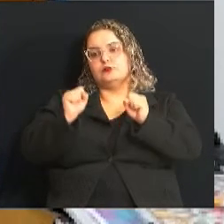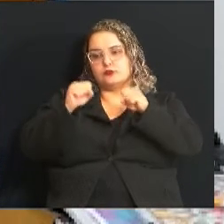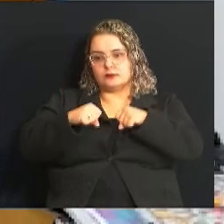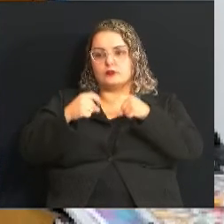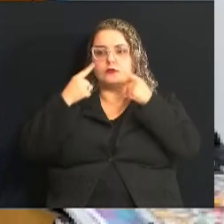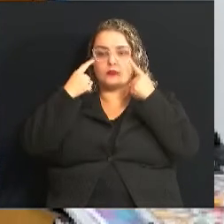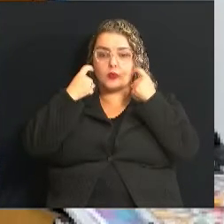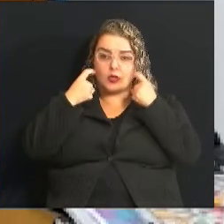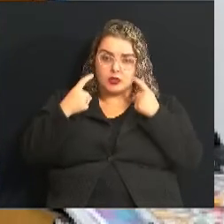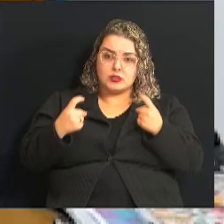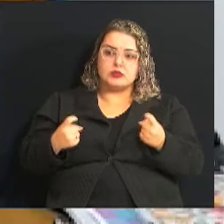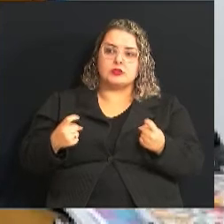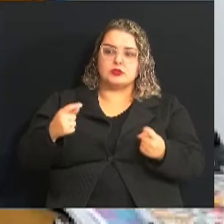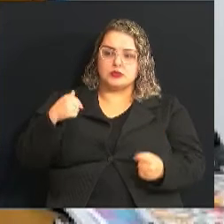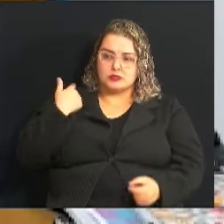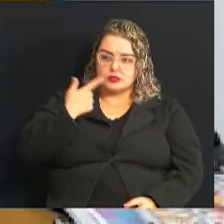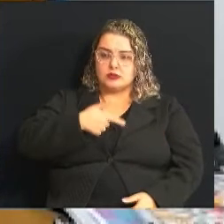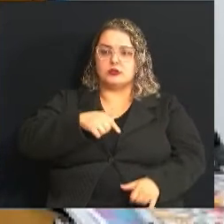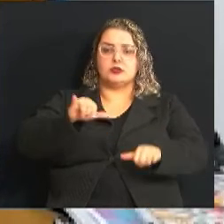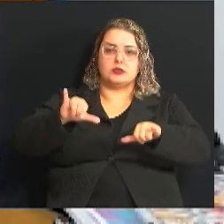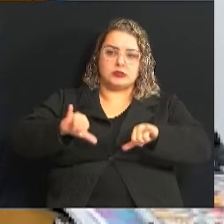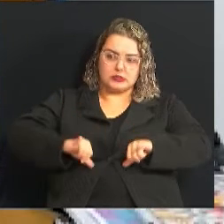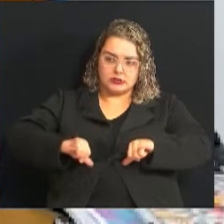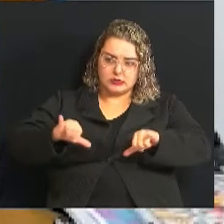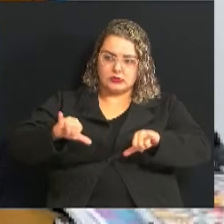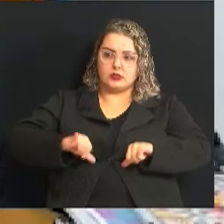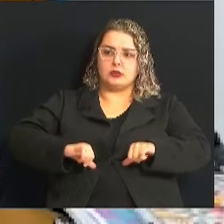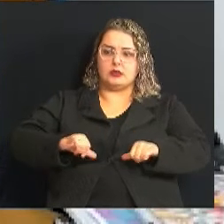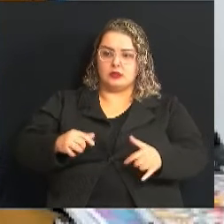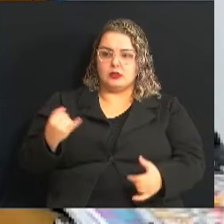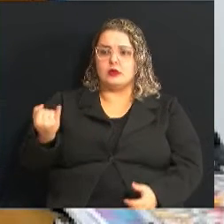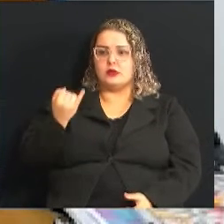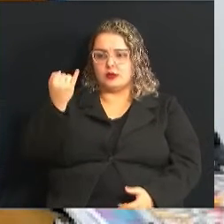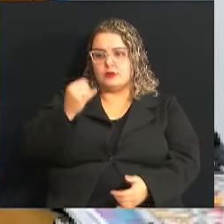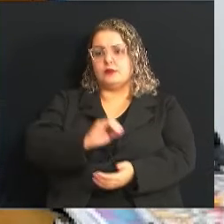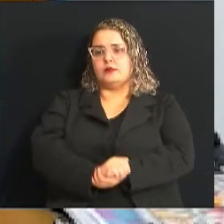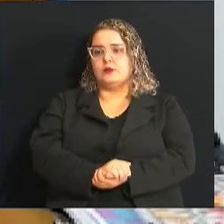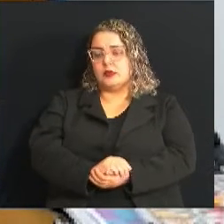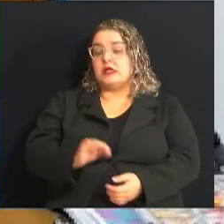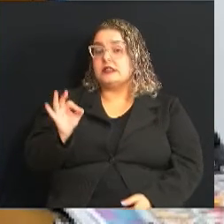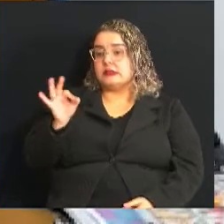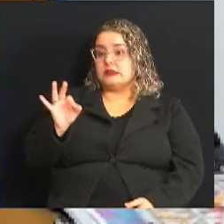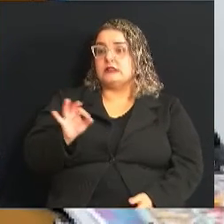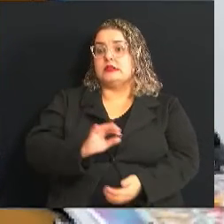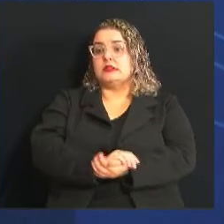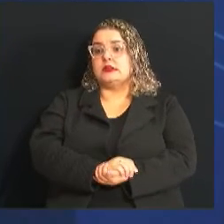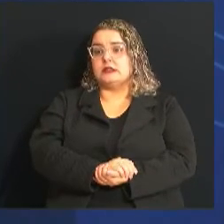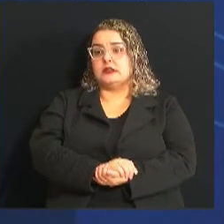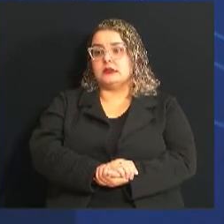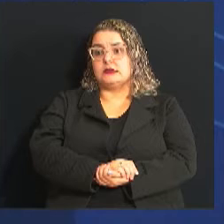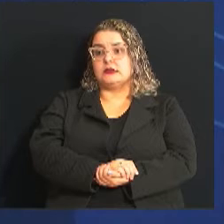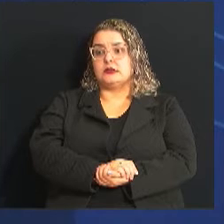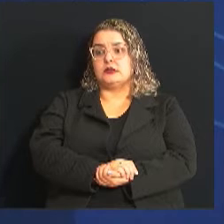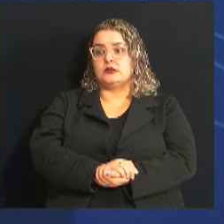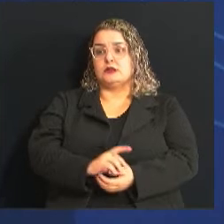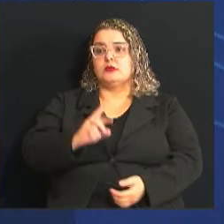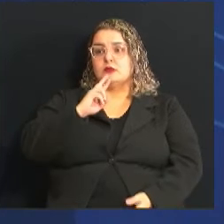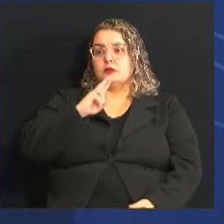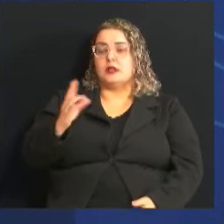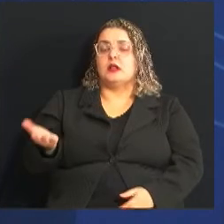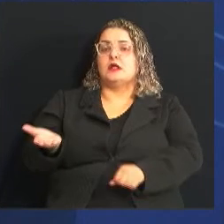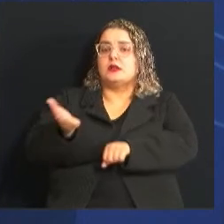chorar as nossas dores. Então é importante. Sem sombra de dúvidas. Numa resposta anterior você falou